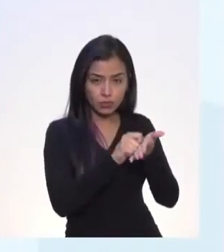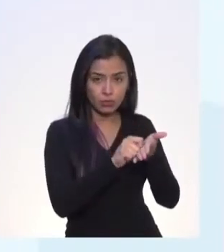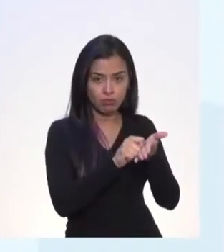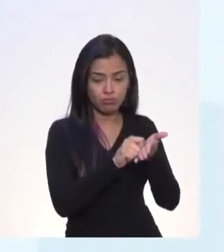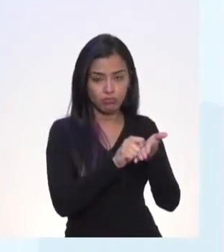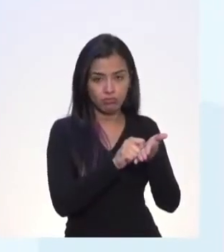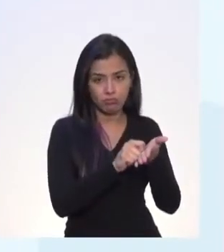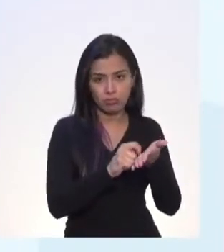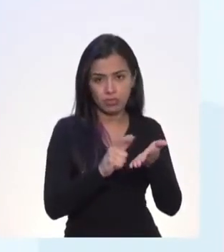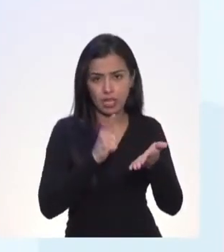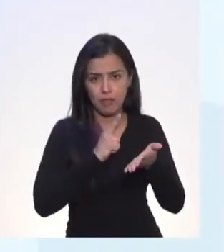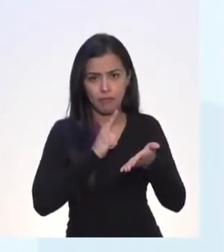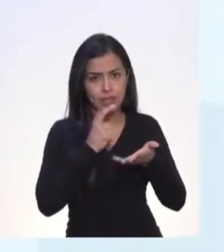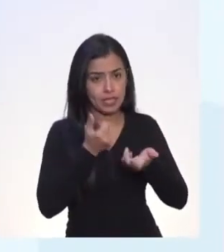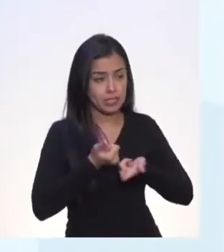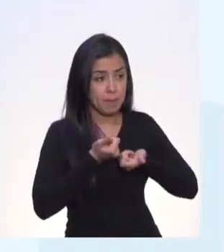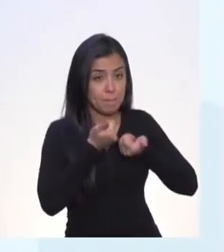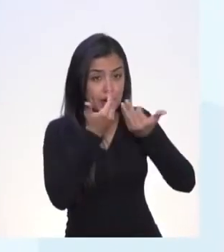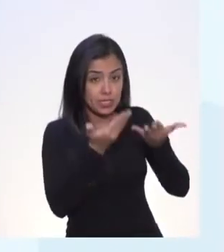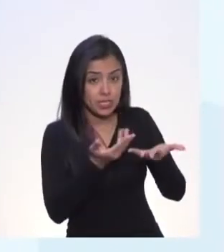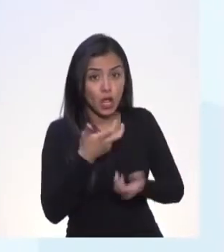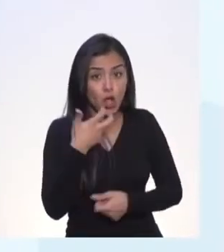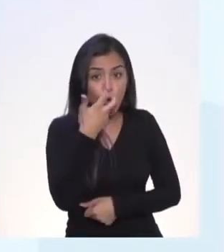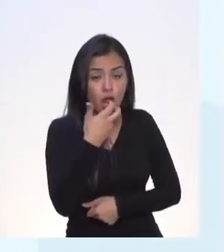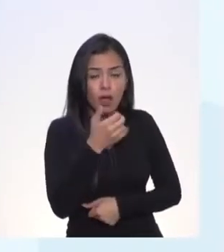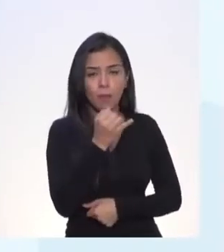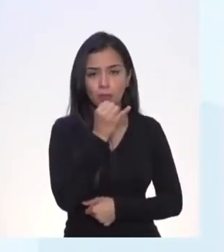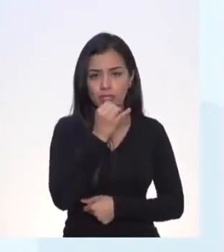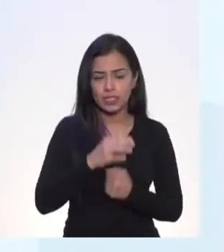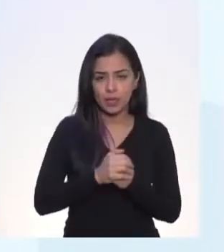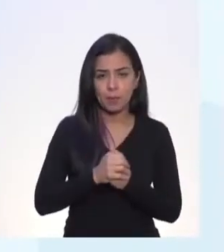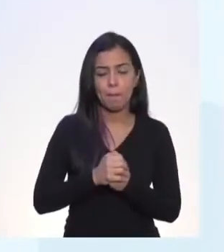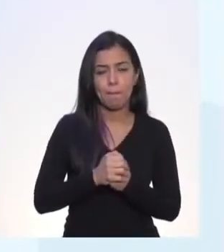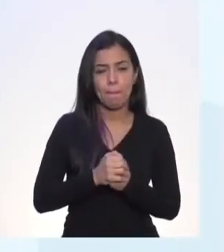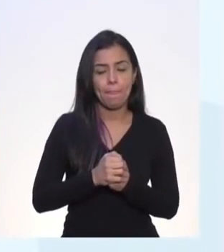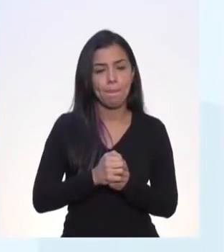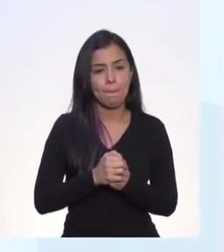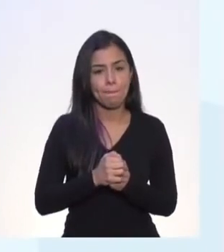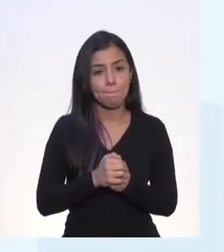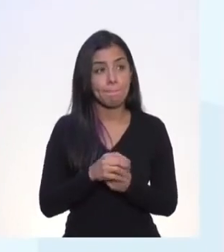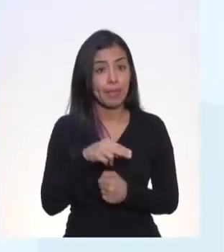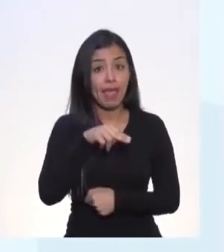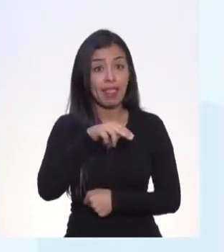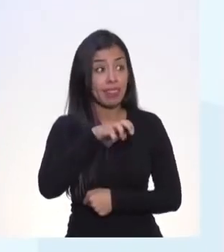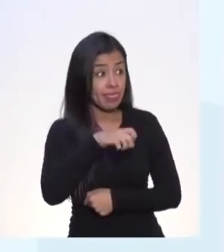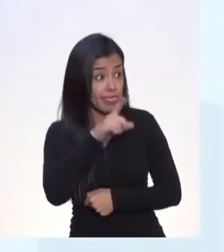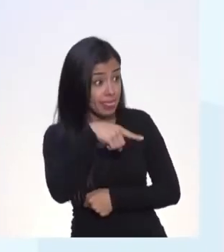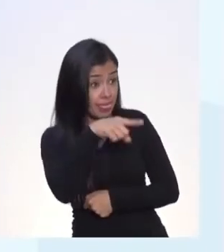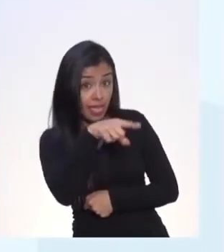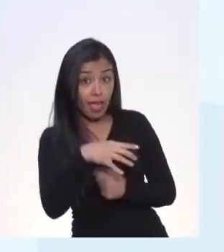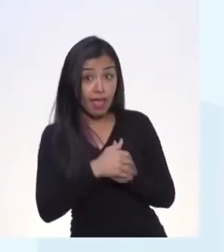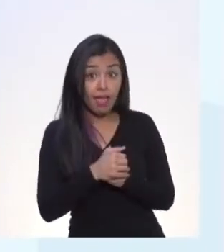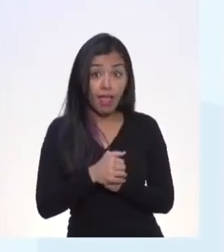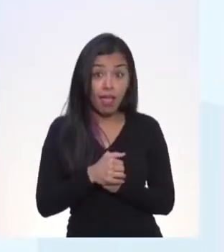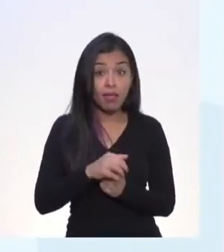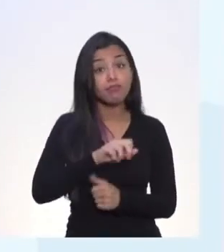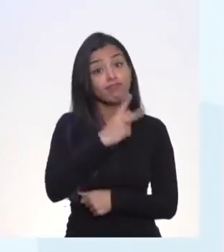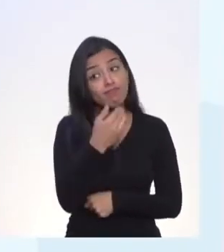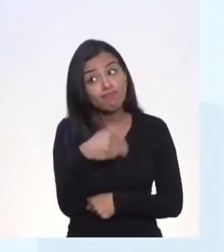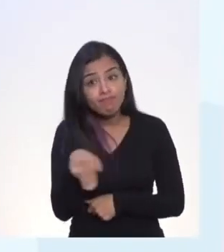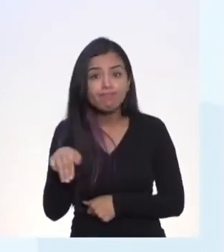houve alguma expressão oral, por exemplo, quando nós fazemos algum tipo de retomada, né, tipo assim,